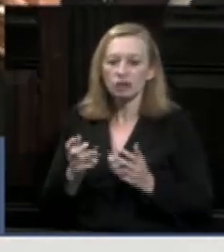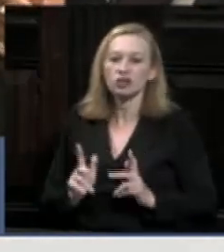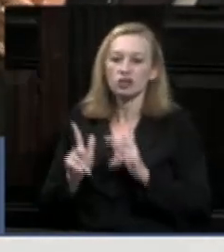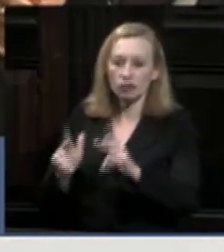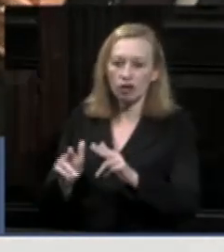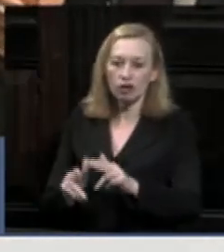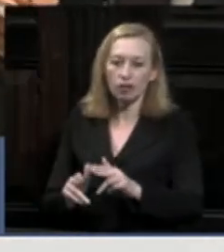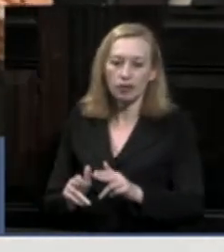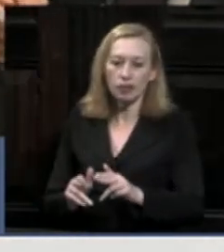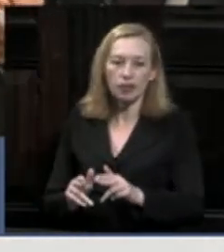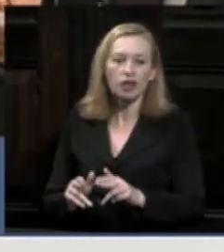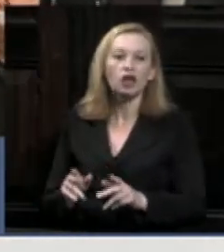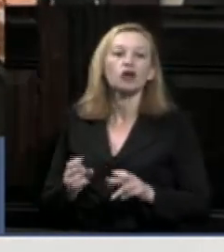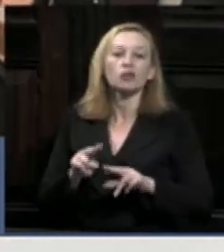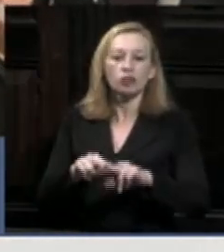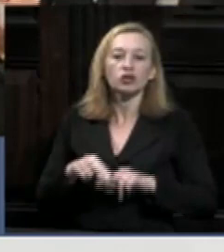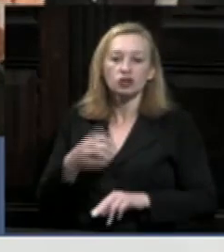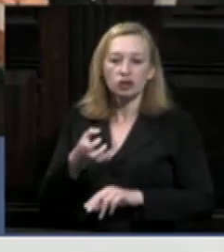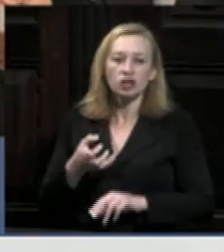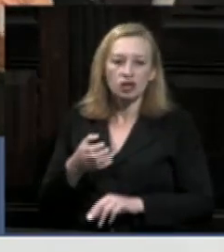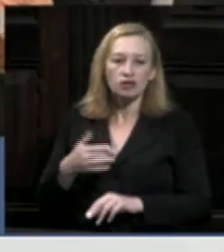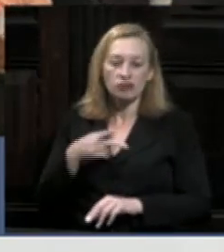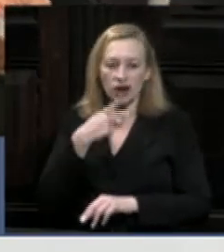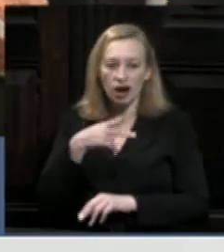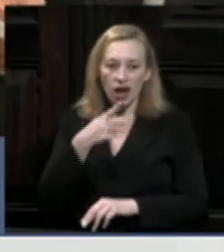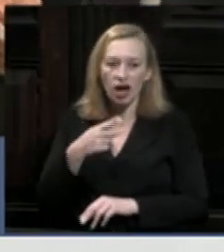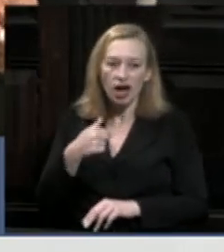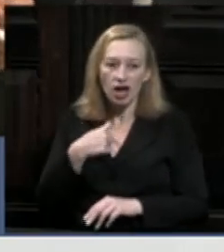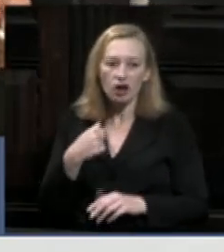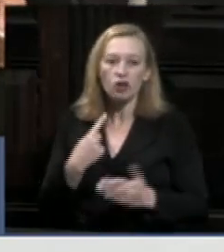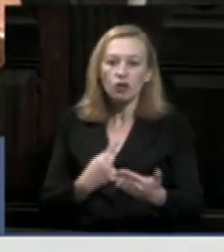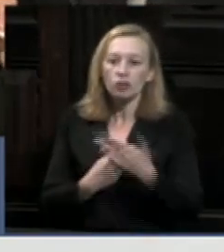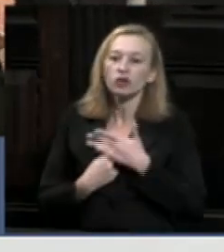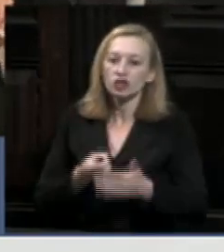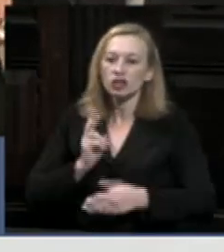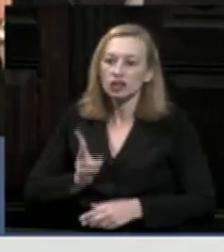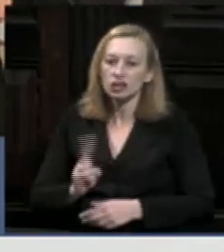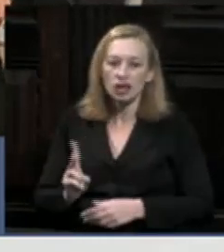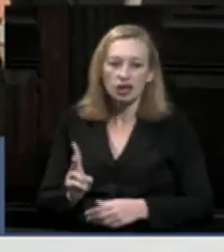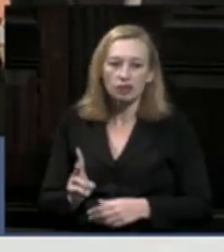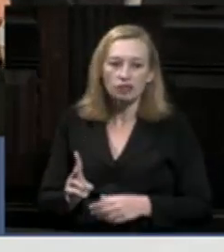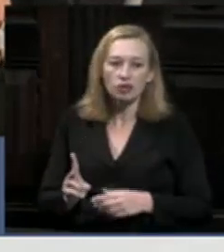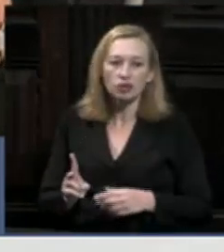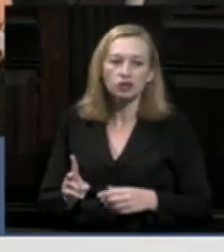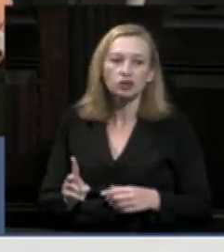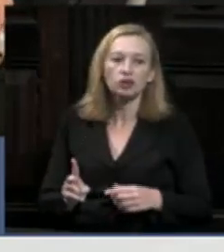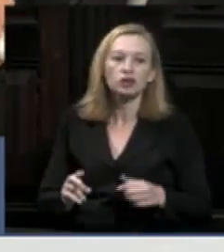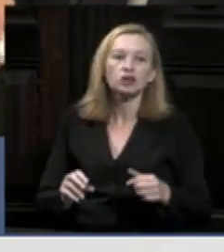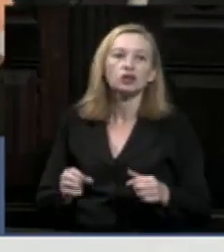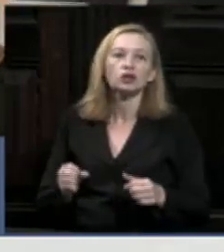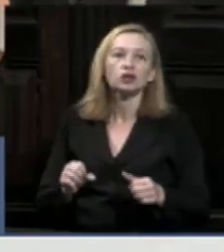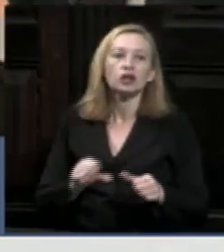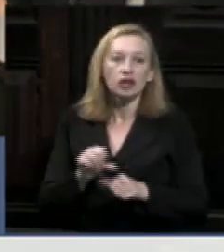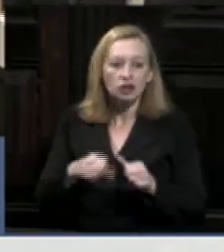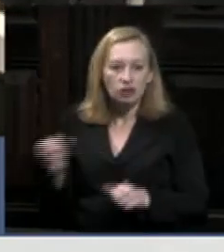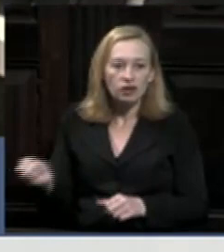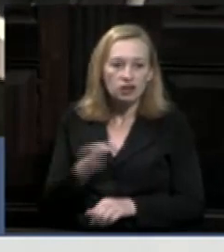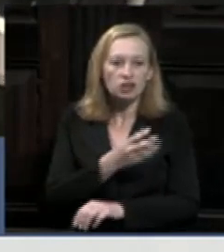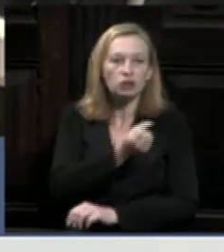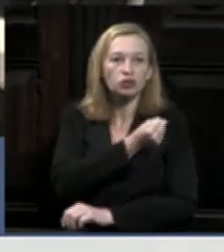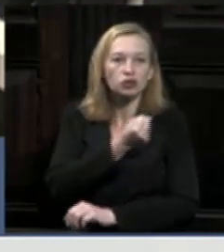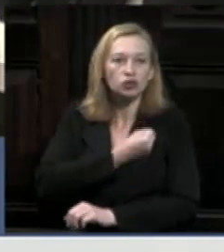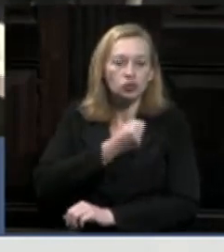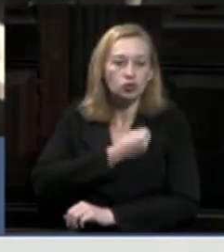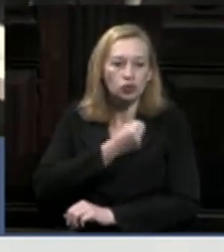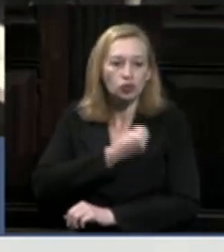senhor presidente eu gostaria de dizer eu defendi o tempo inteiro nos debates da renovação da lei de cotas que a gente deveria